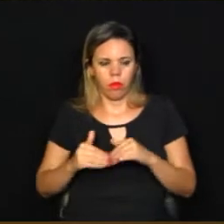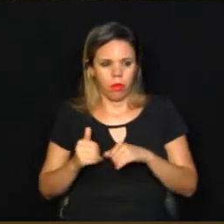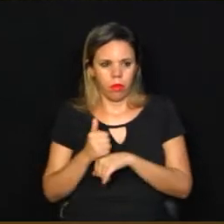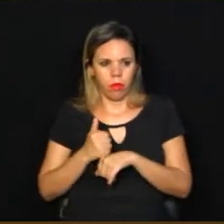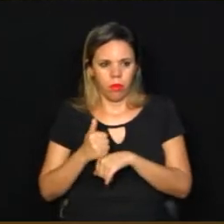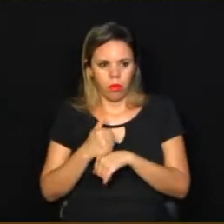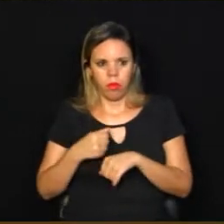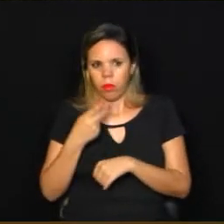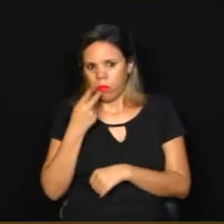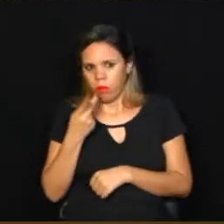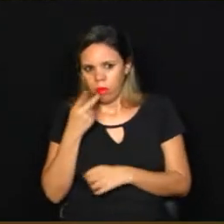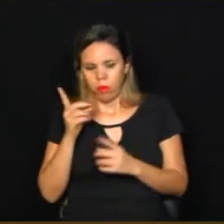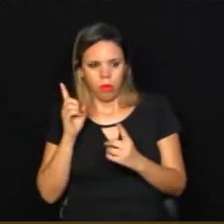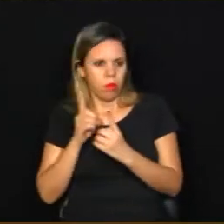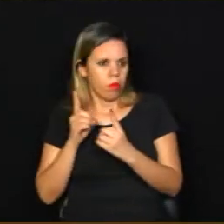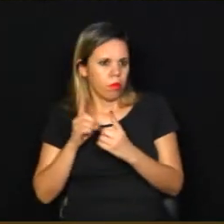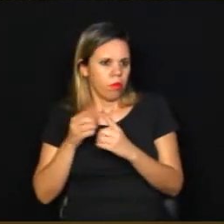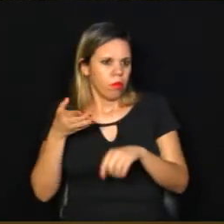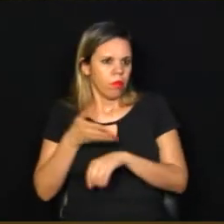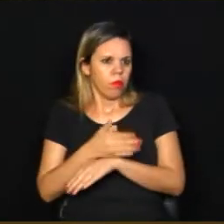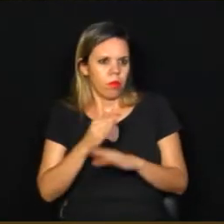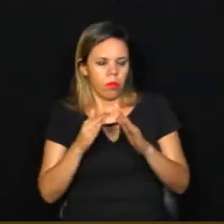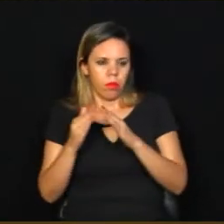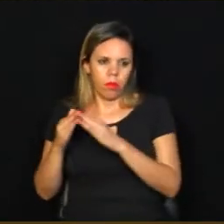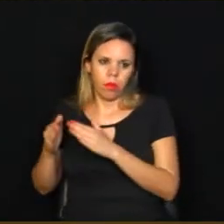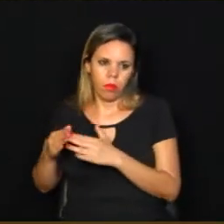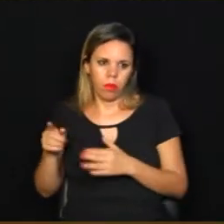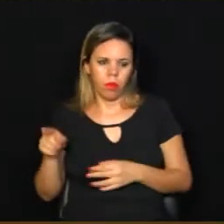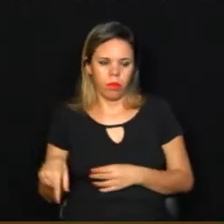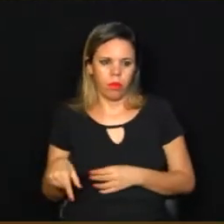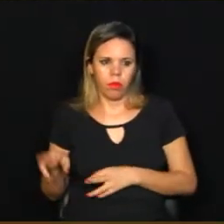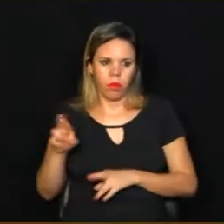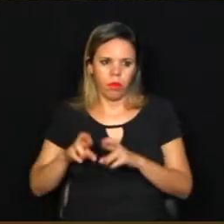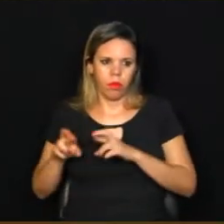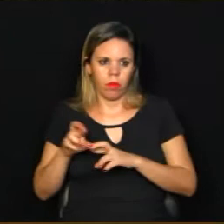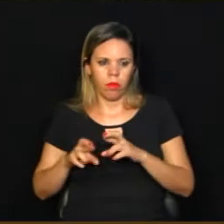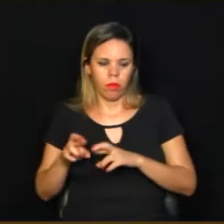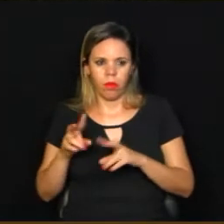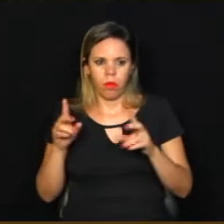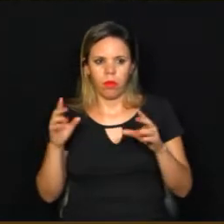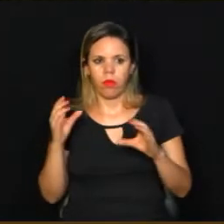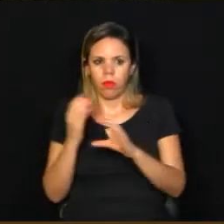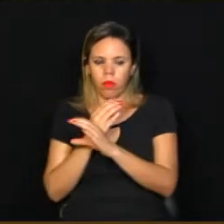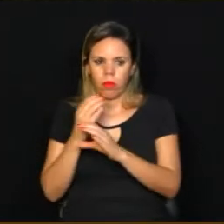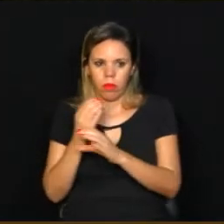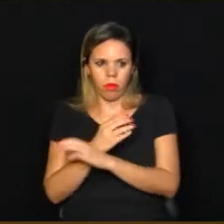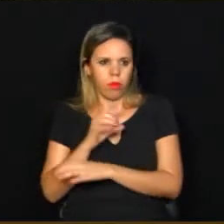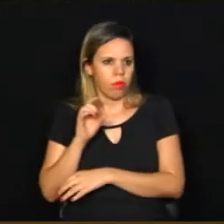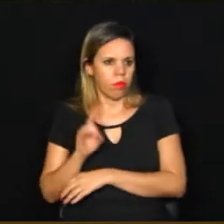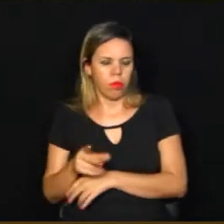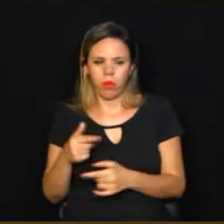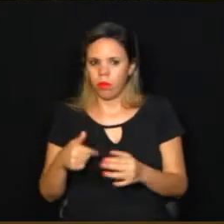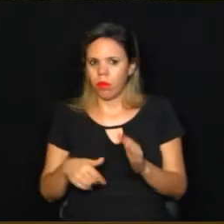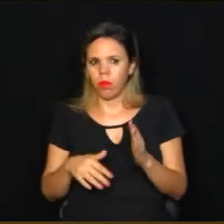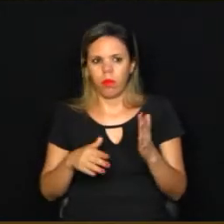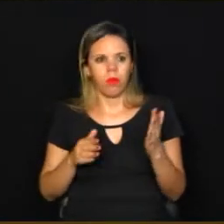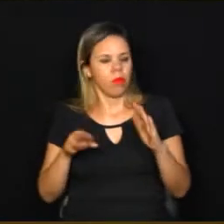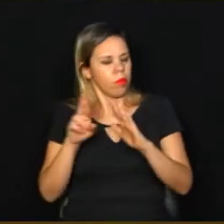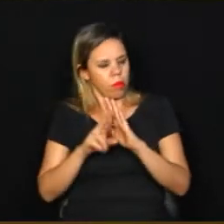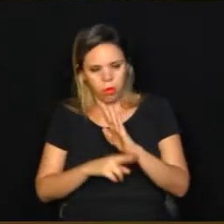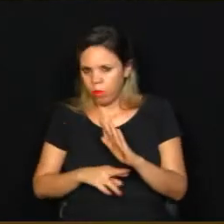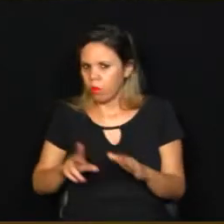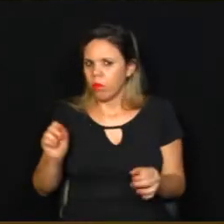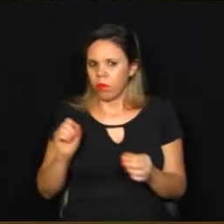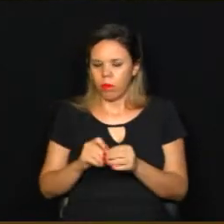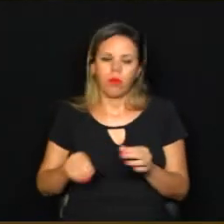também estamos falando de atendimento, visita domiciliar. Então, essa reanálise é completa. não é só algo burocrático, é algo que vai, de